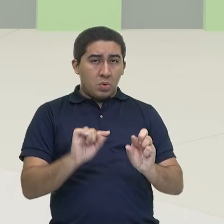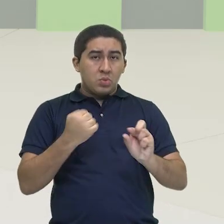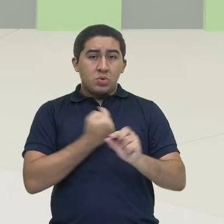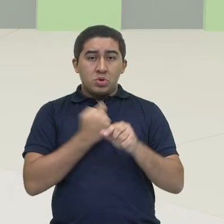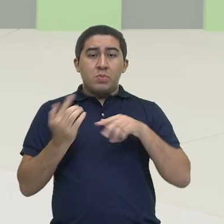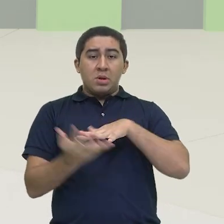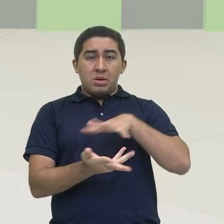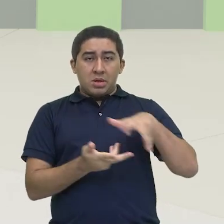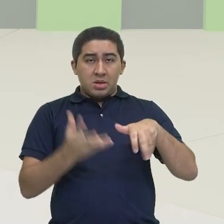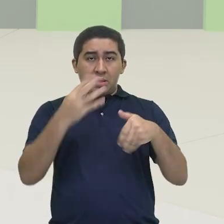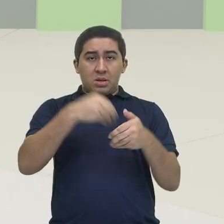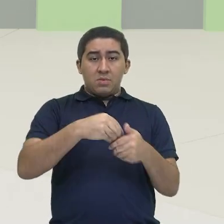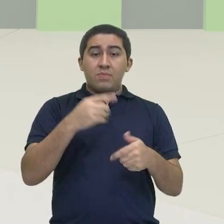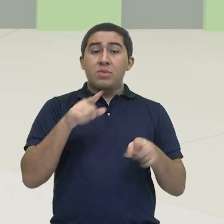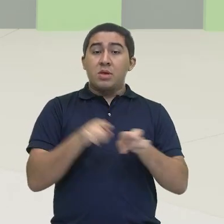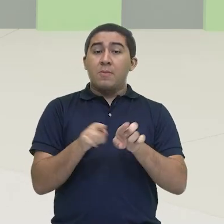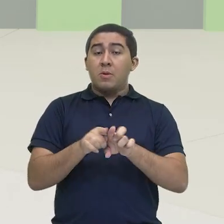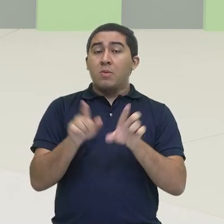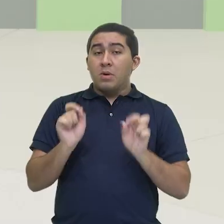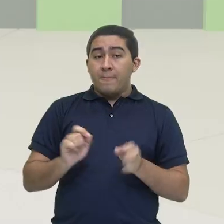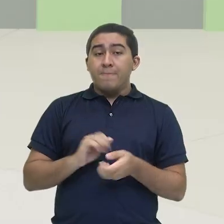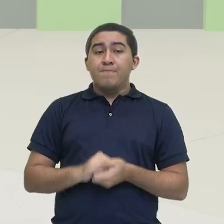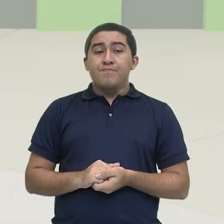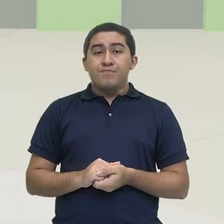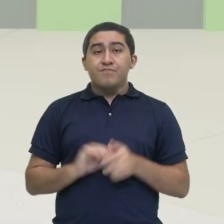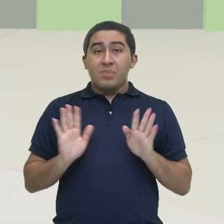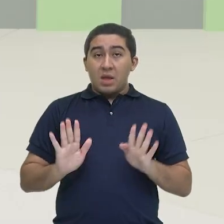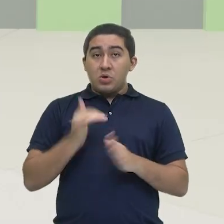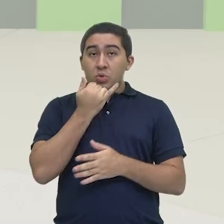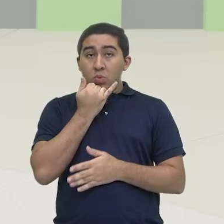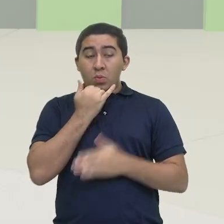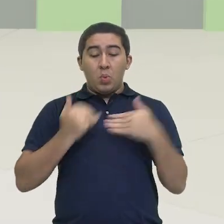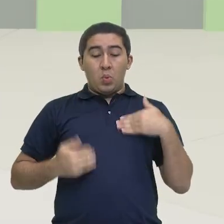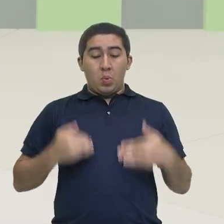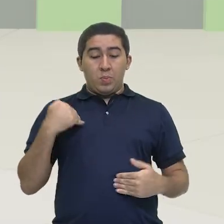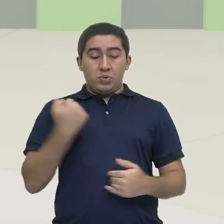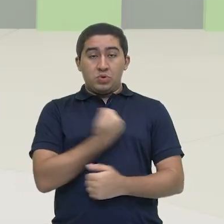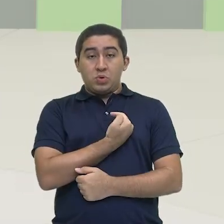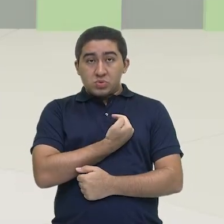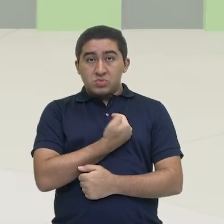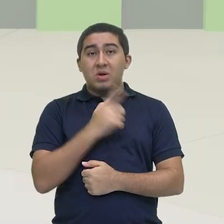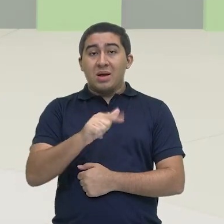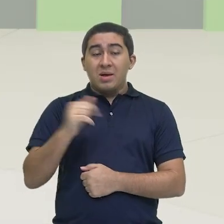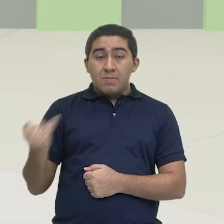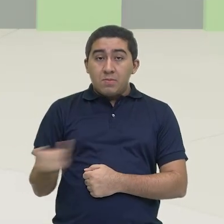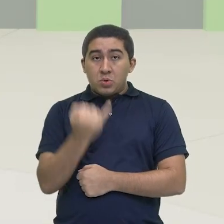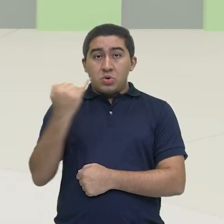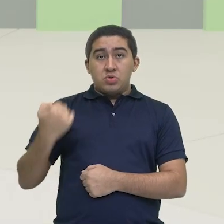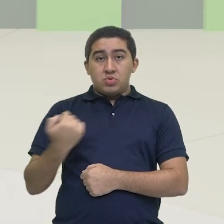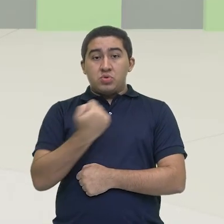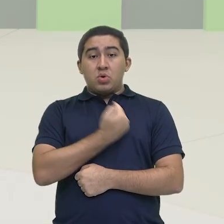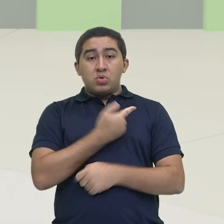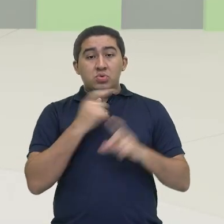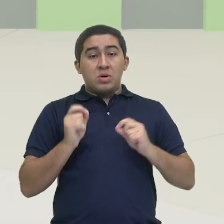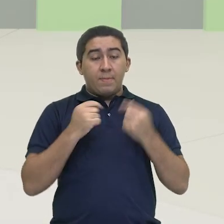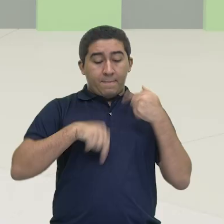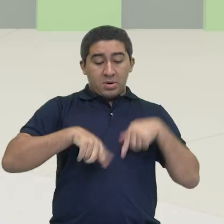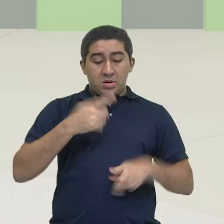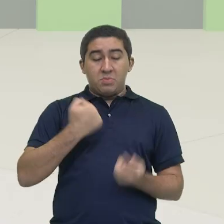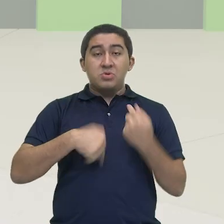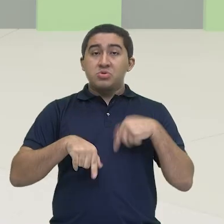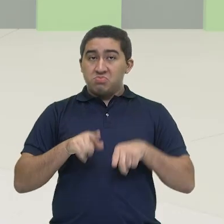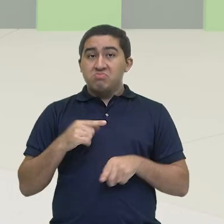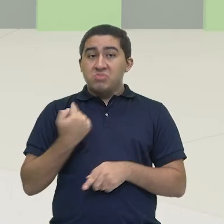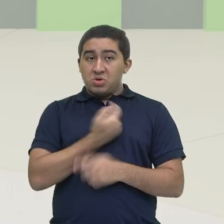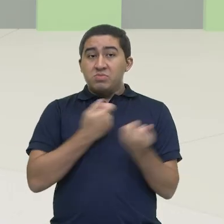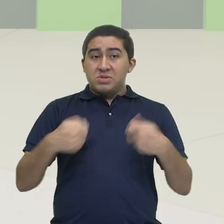planeta, eles também menos abundantes, na verdade, nos nossos corpos, eles são essenciais para o funcionamento do nosso metabolismo. A